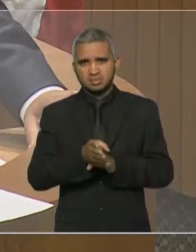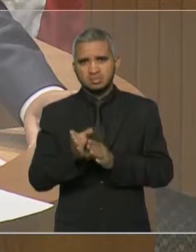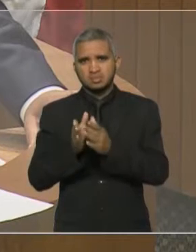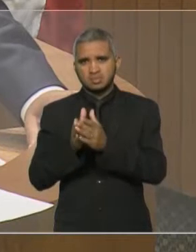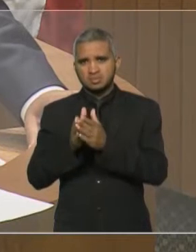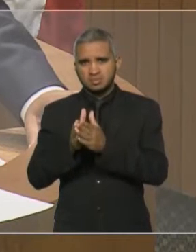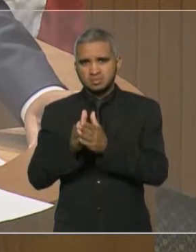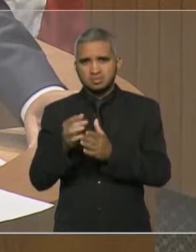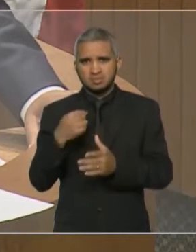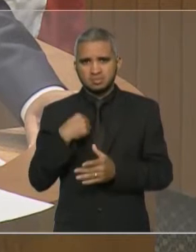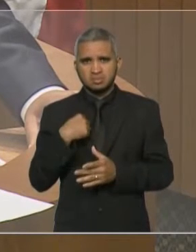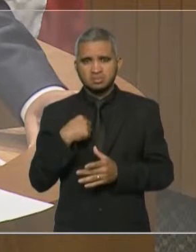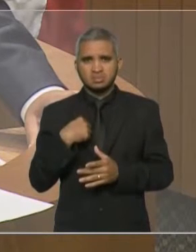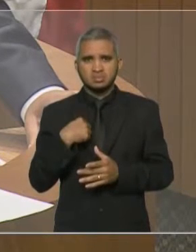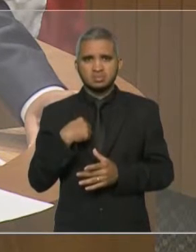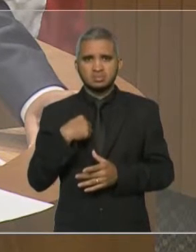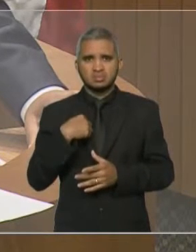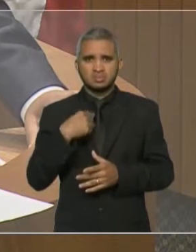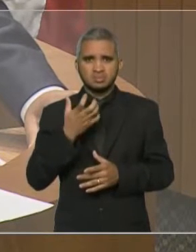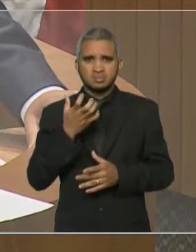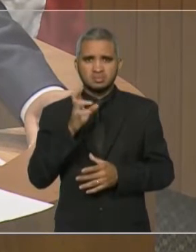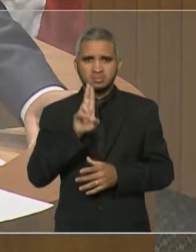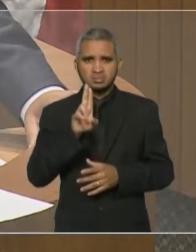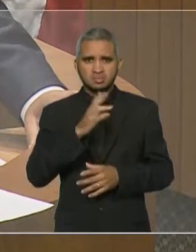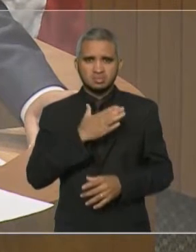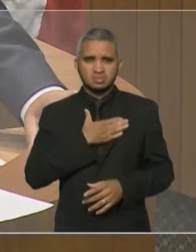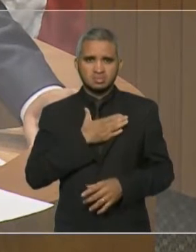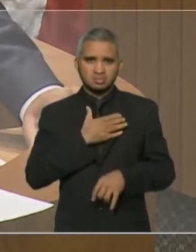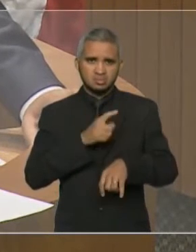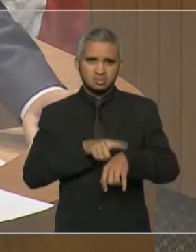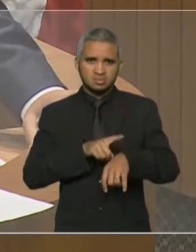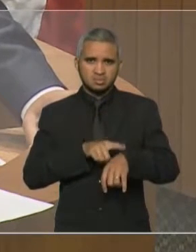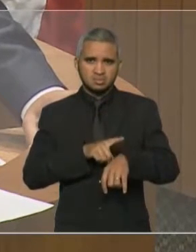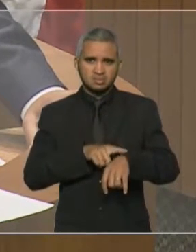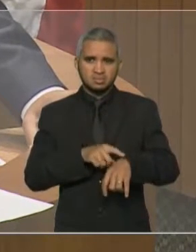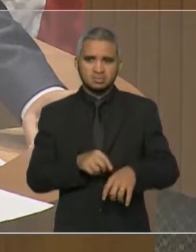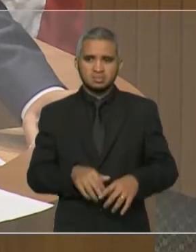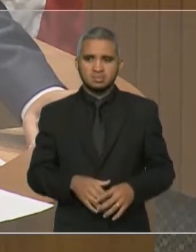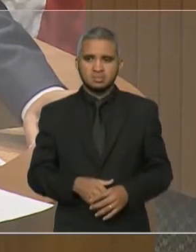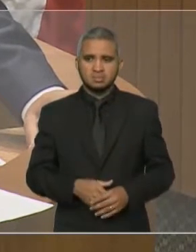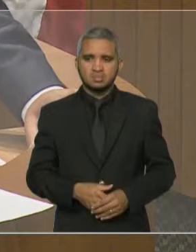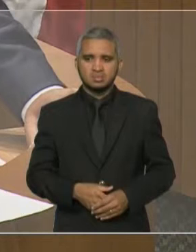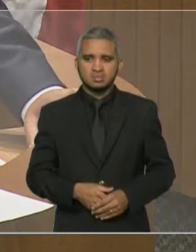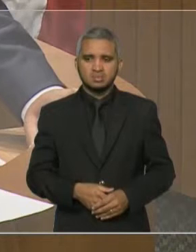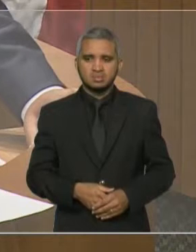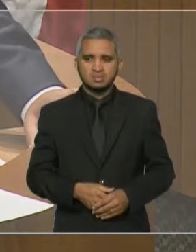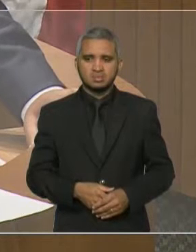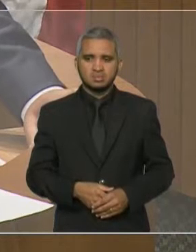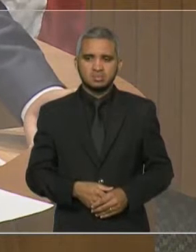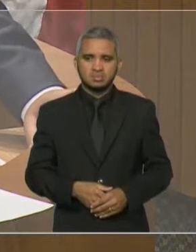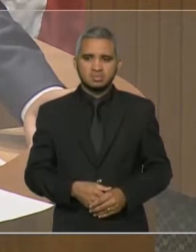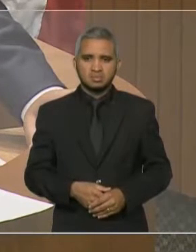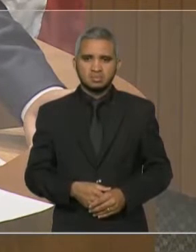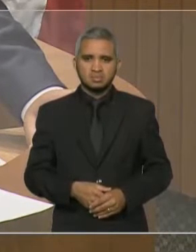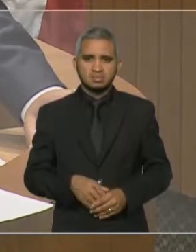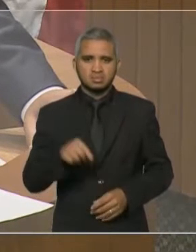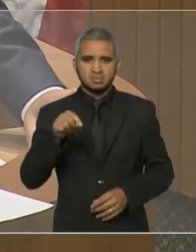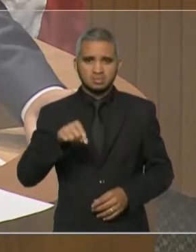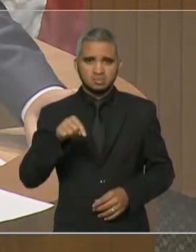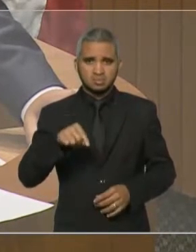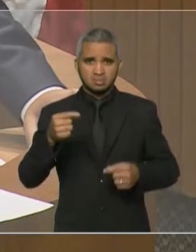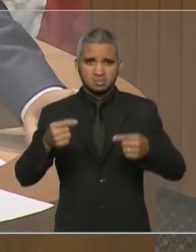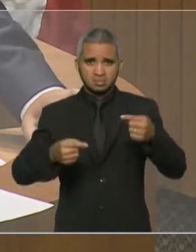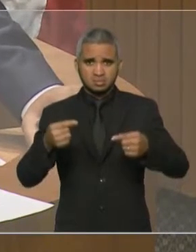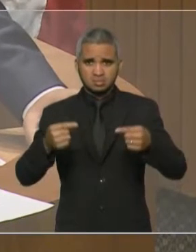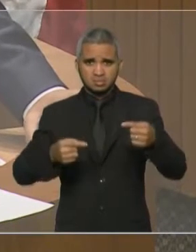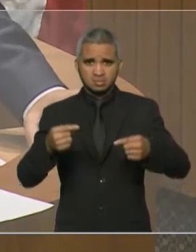que Vossa Excelência fizesse no devido tempo. Eu vou respeitar, deputado, até porque regimentar o tempo Vossa Excelência por essa casa do debate. Mas o meu